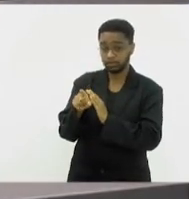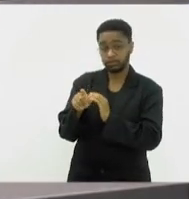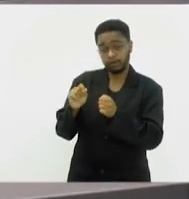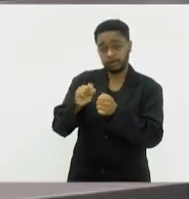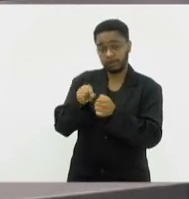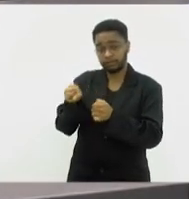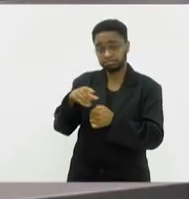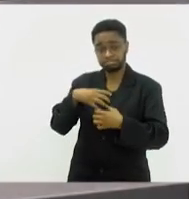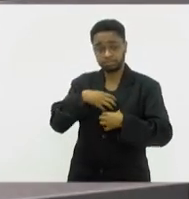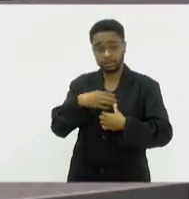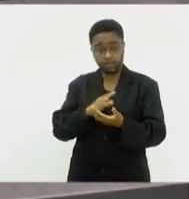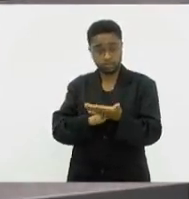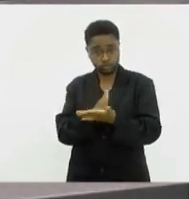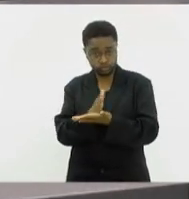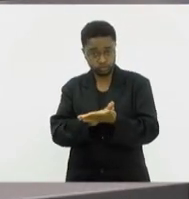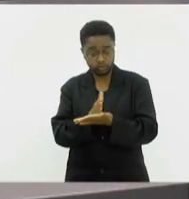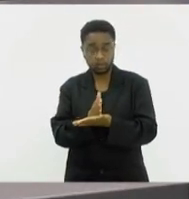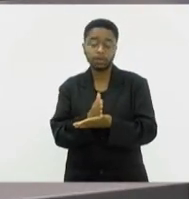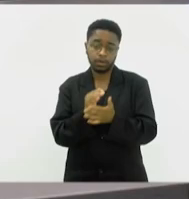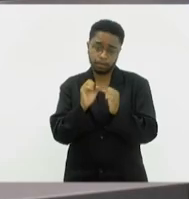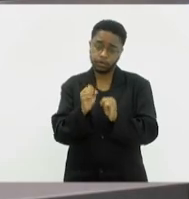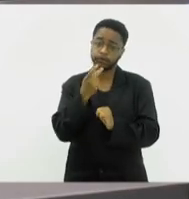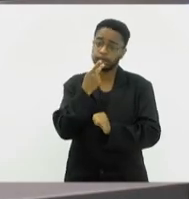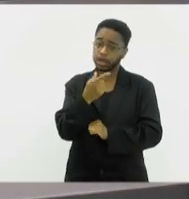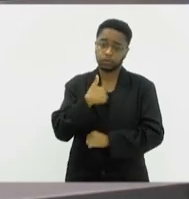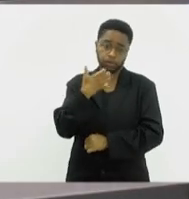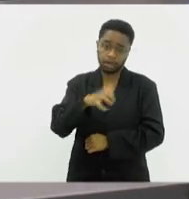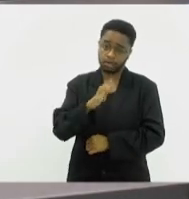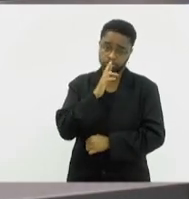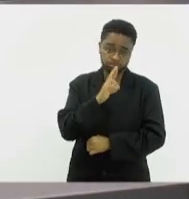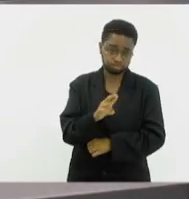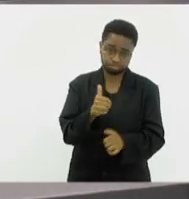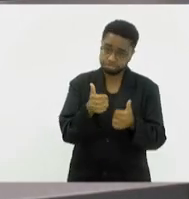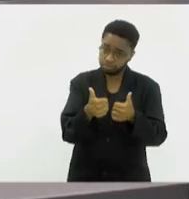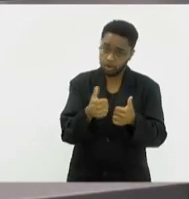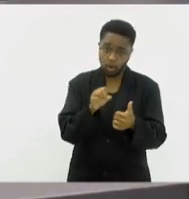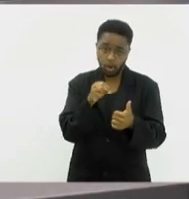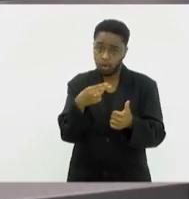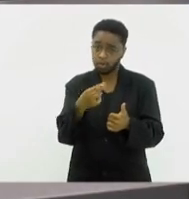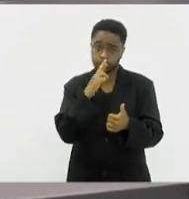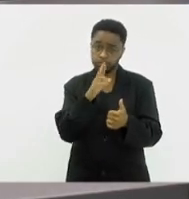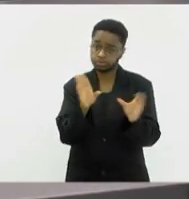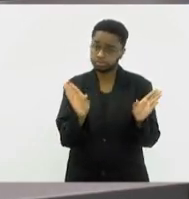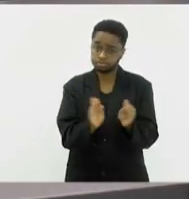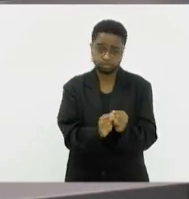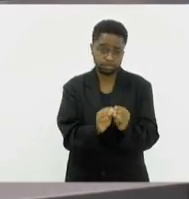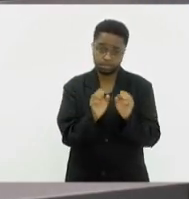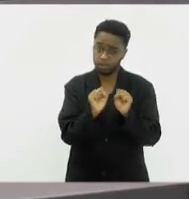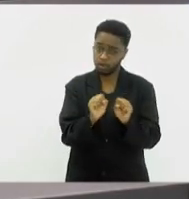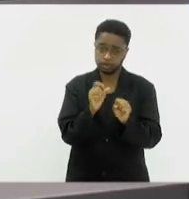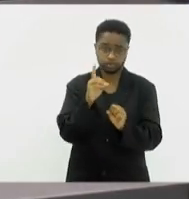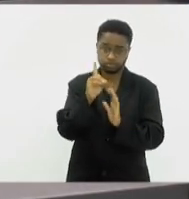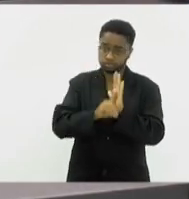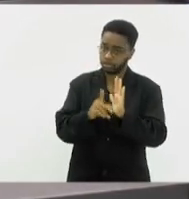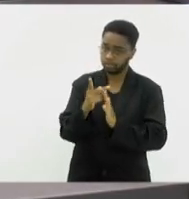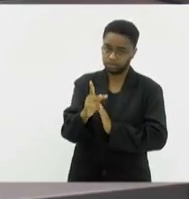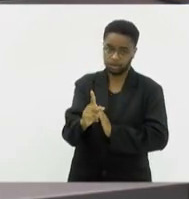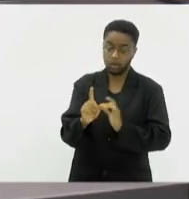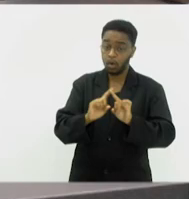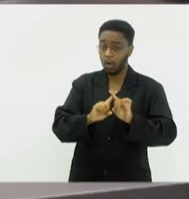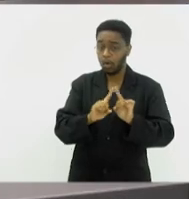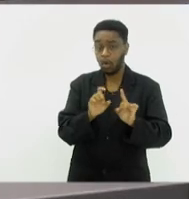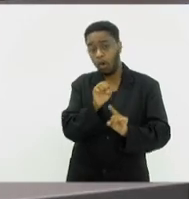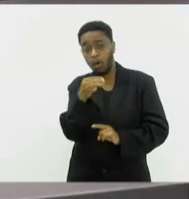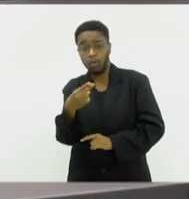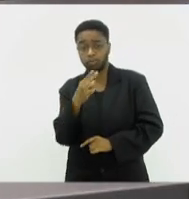você pode dizer que prefere não responder, sim, ou responder sucintamente, é um direito seu. Tá? Ou não